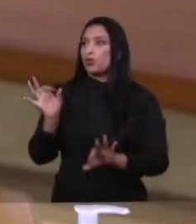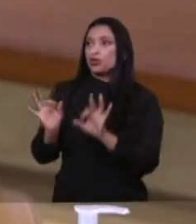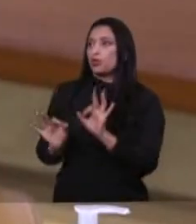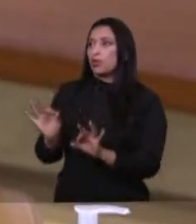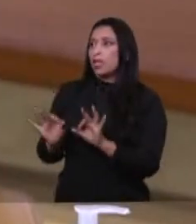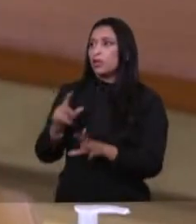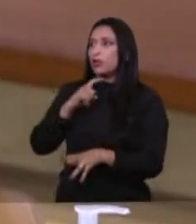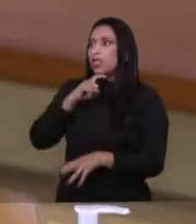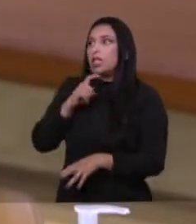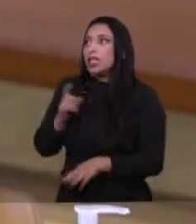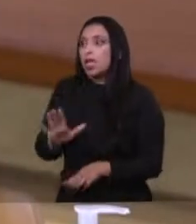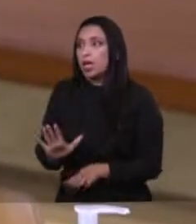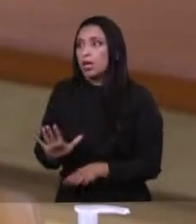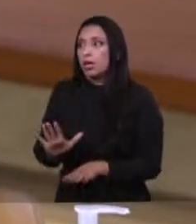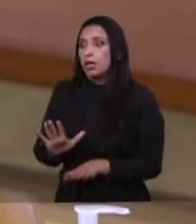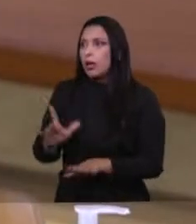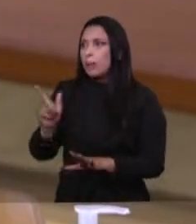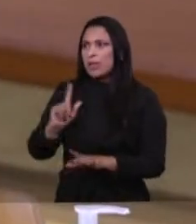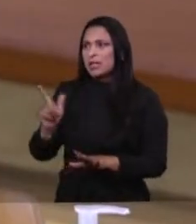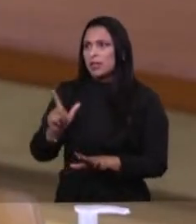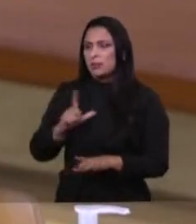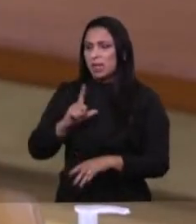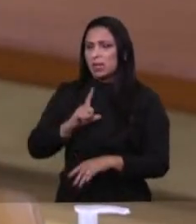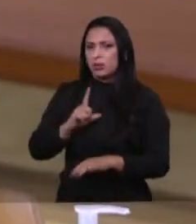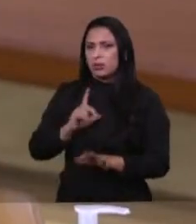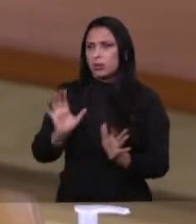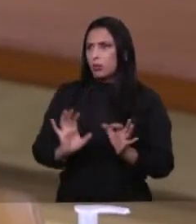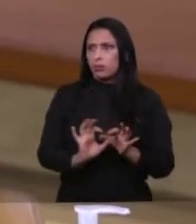mas também não isento,